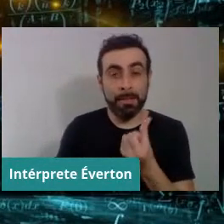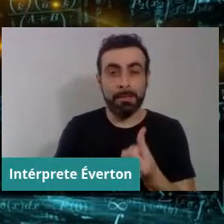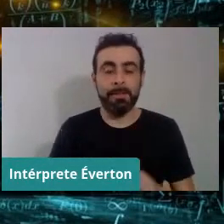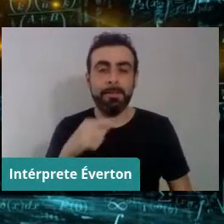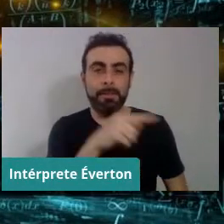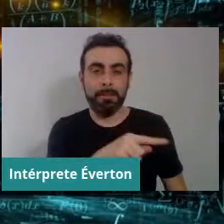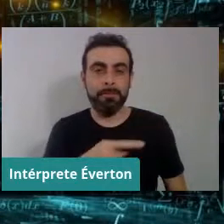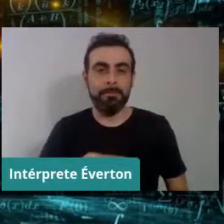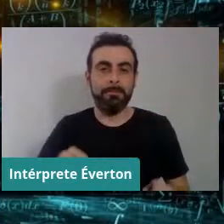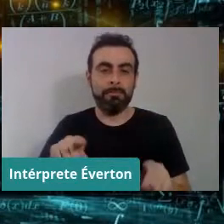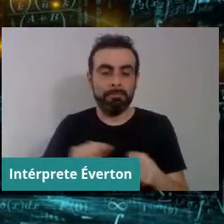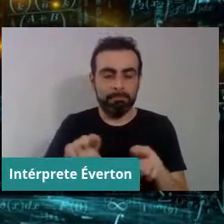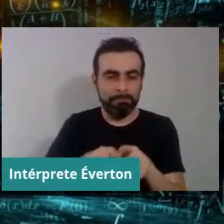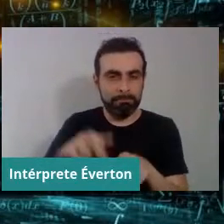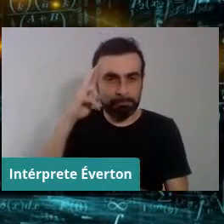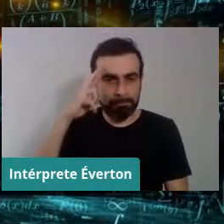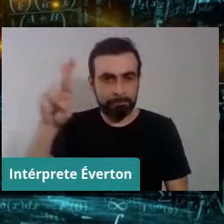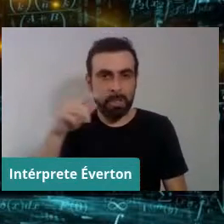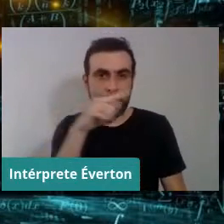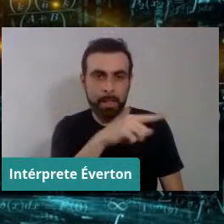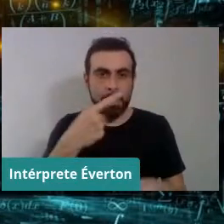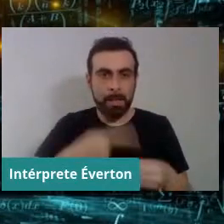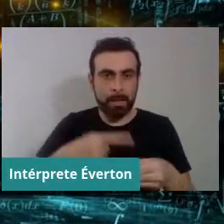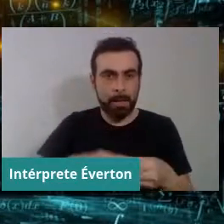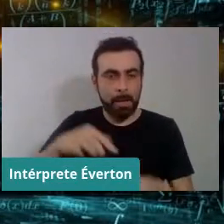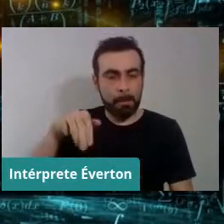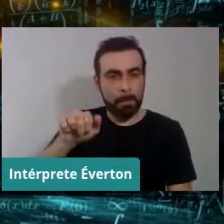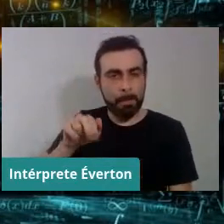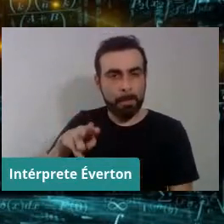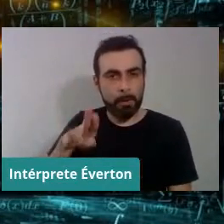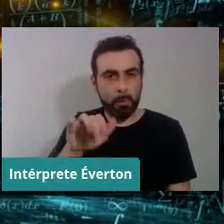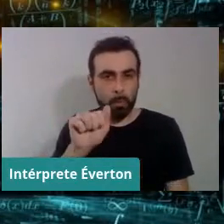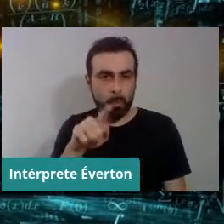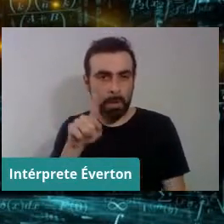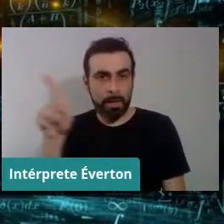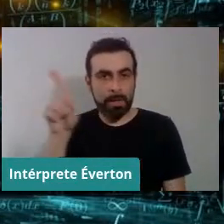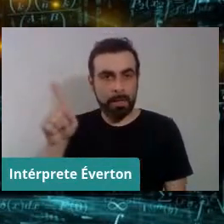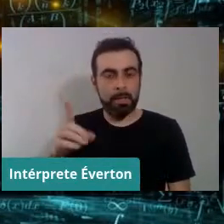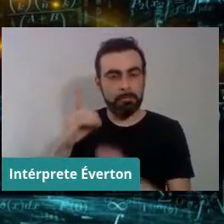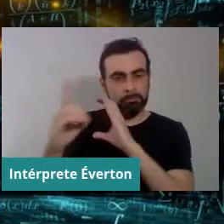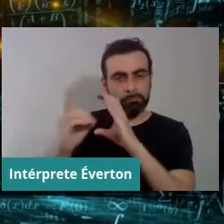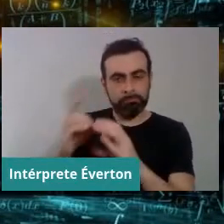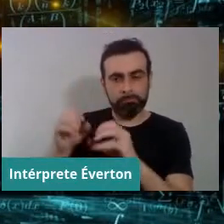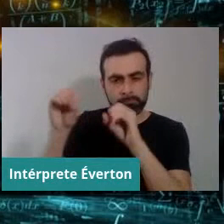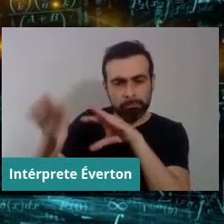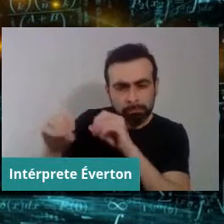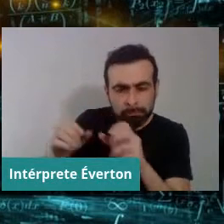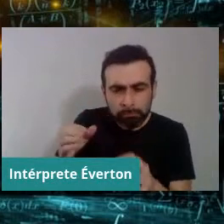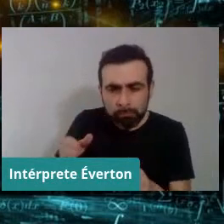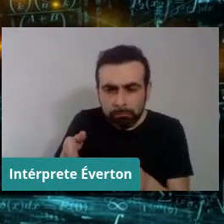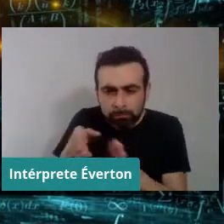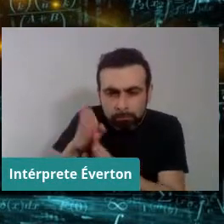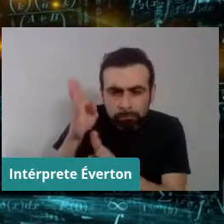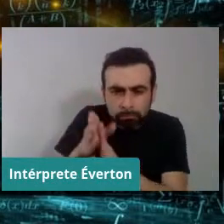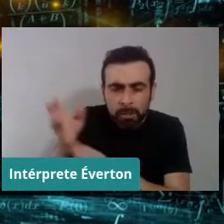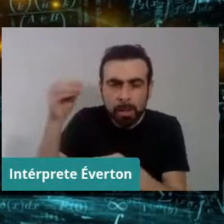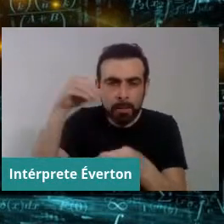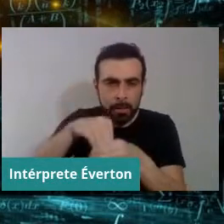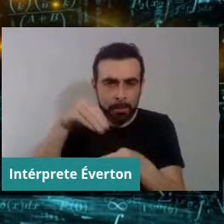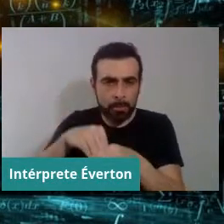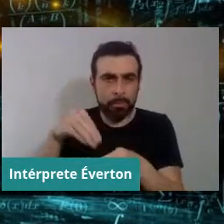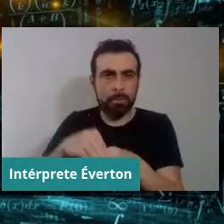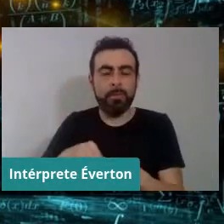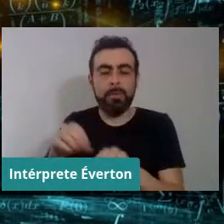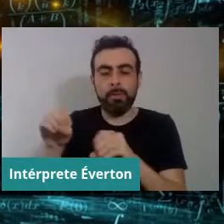Mauá. Exerceu a função de assessor técnico da Superintendência do Centro Paula Souza.